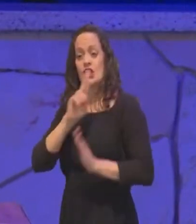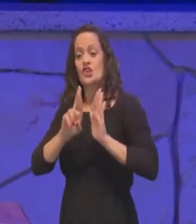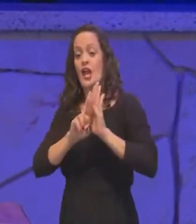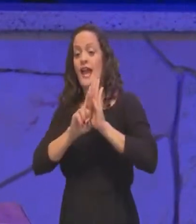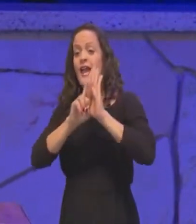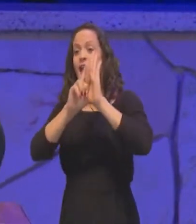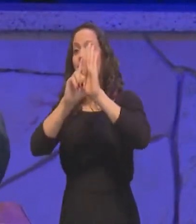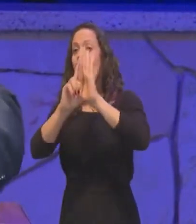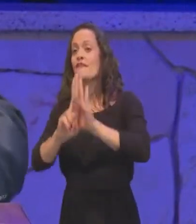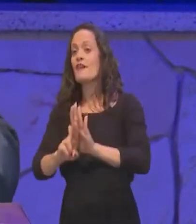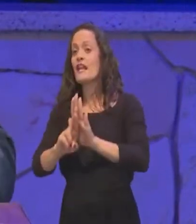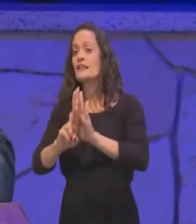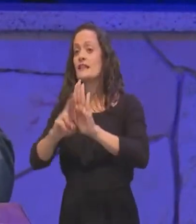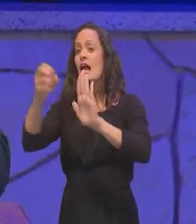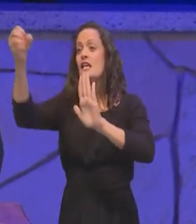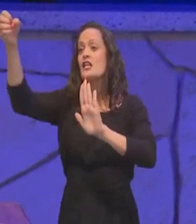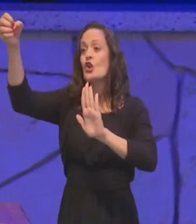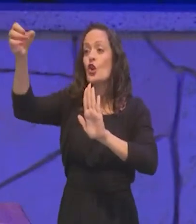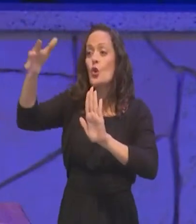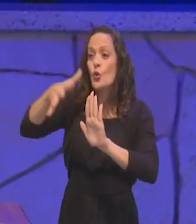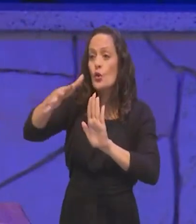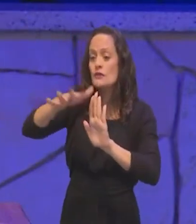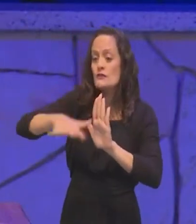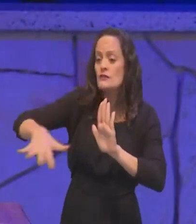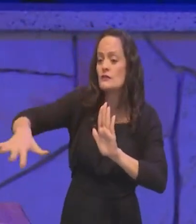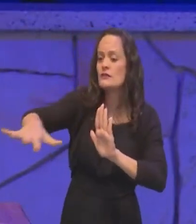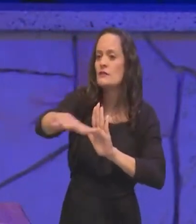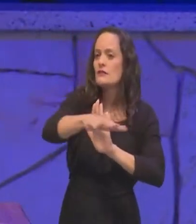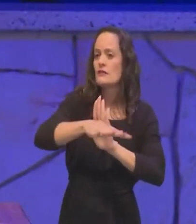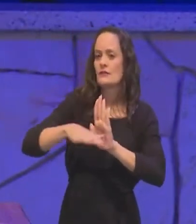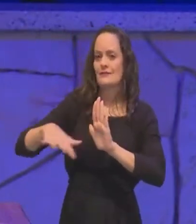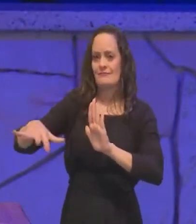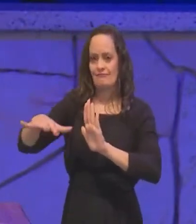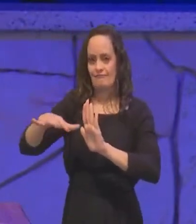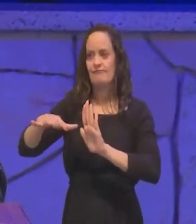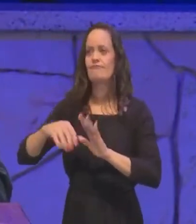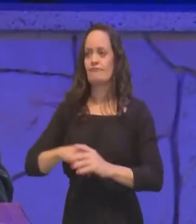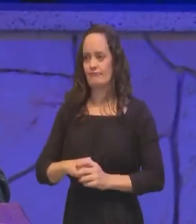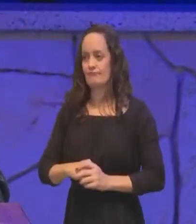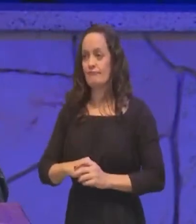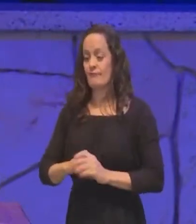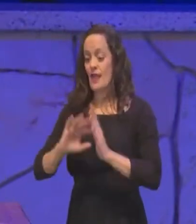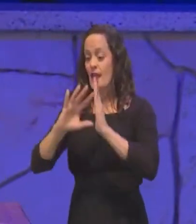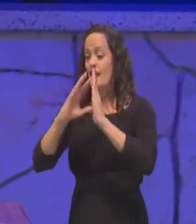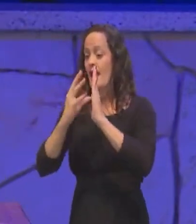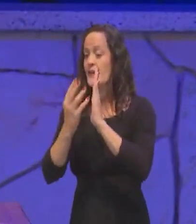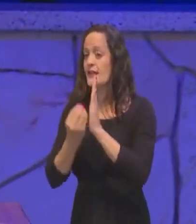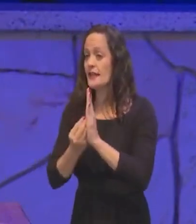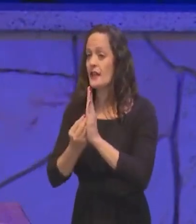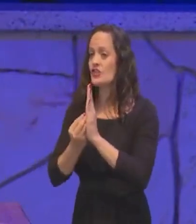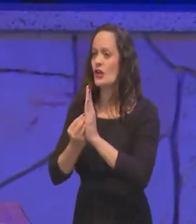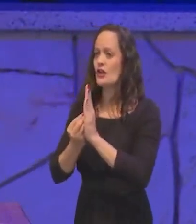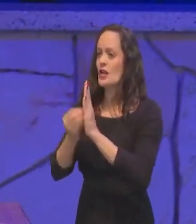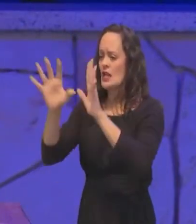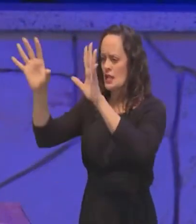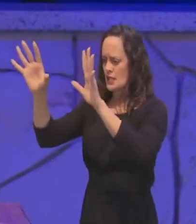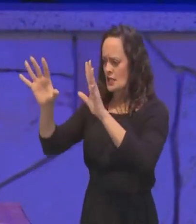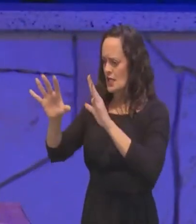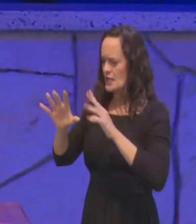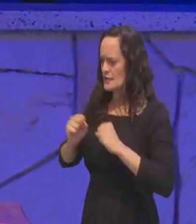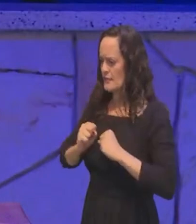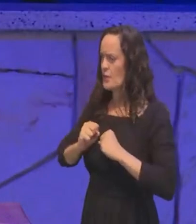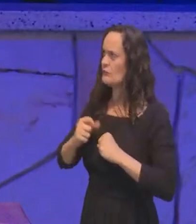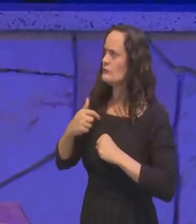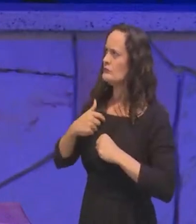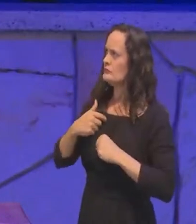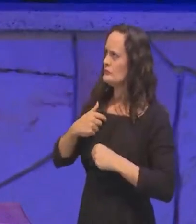povo, de ser luz, de ser sal para o seu povo, para a sua época. Esta igreja que recebeu a missão de pregar o evangelho a